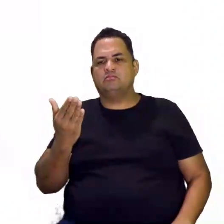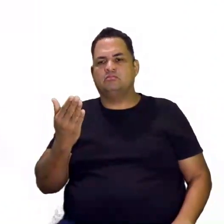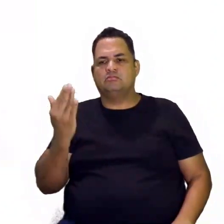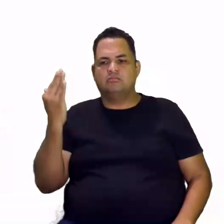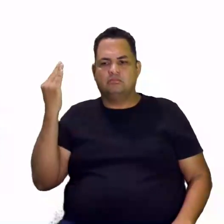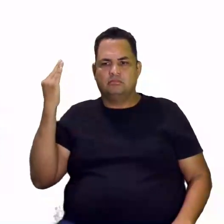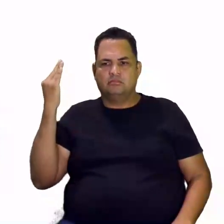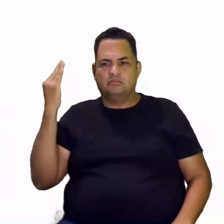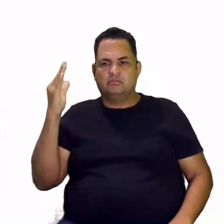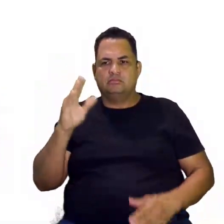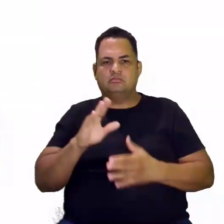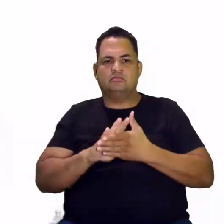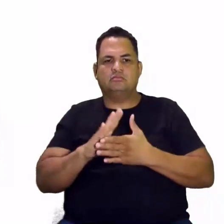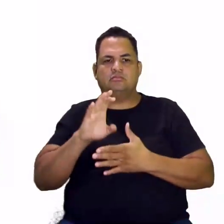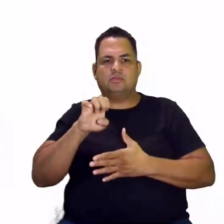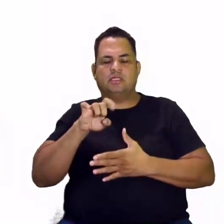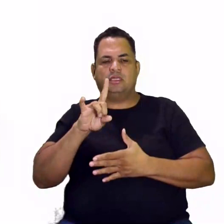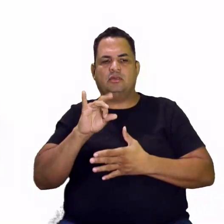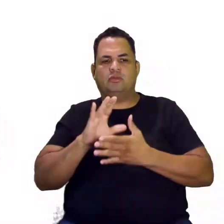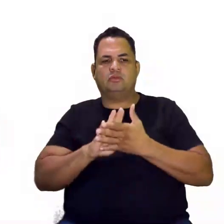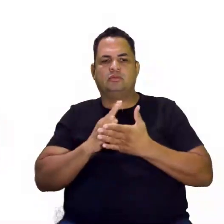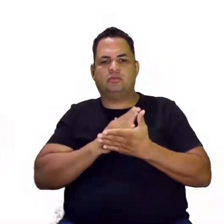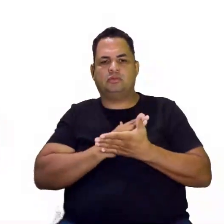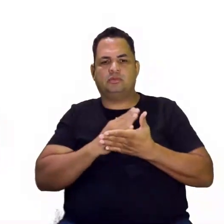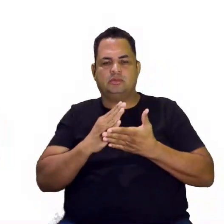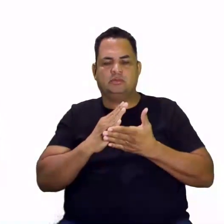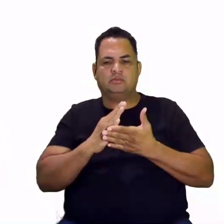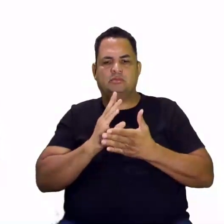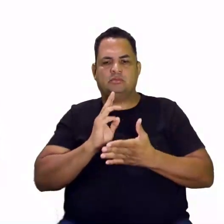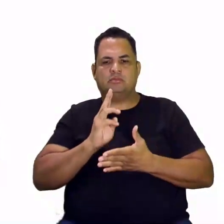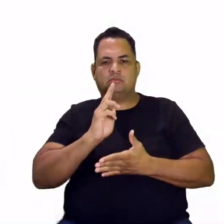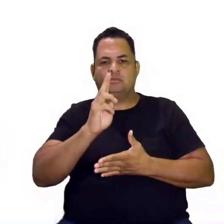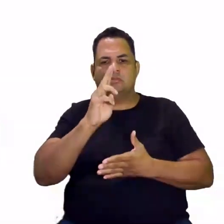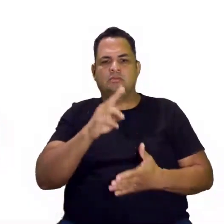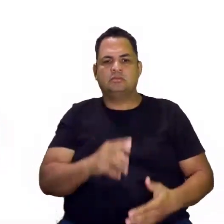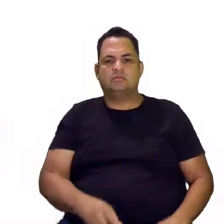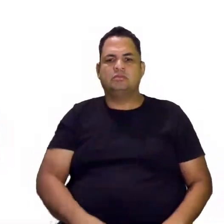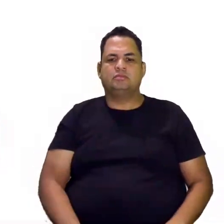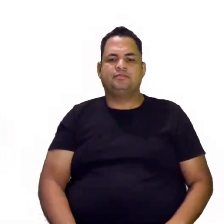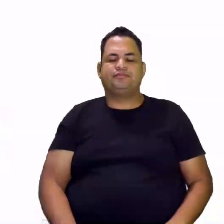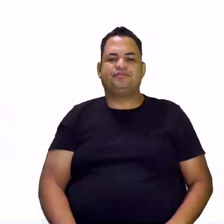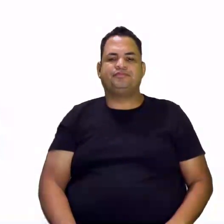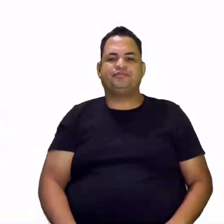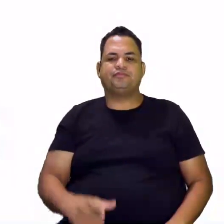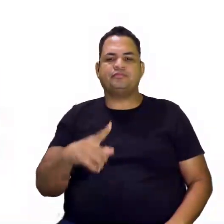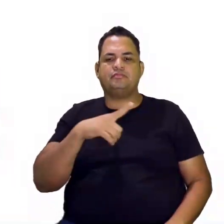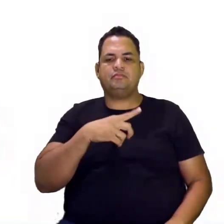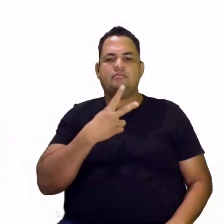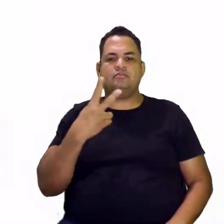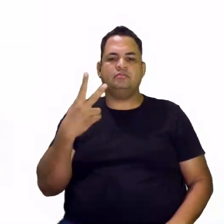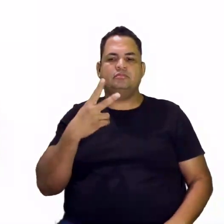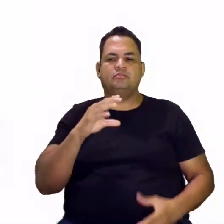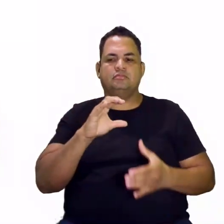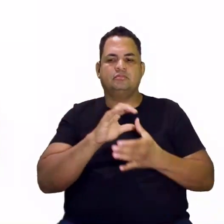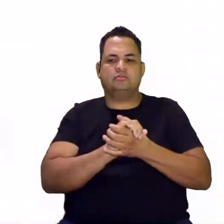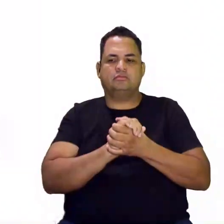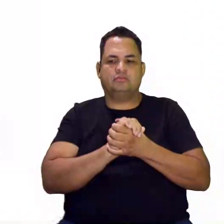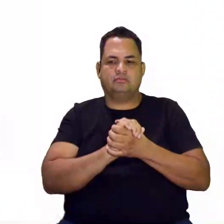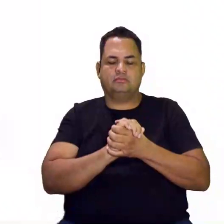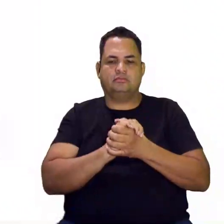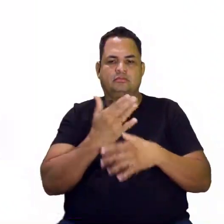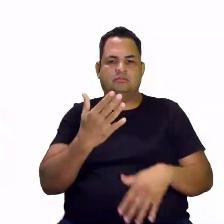Tadensis seria o elo inicial deste processo. E aí tá essas duas mãos ali unidas,